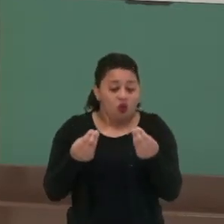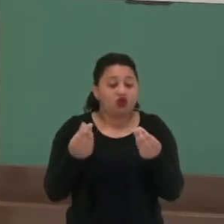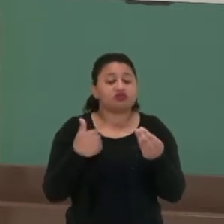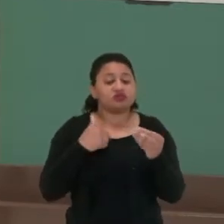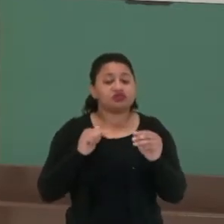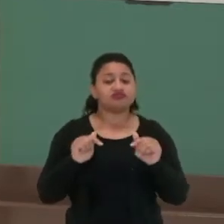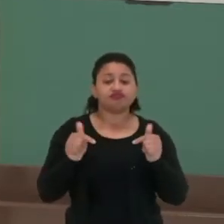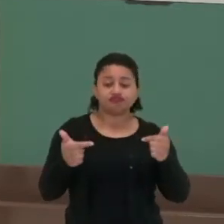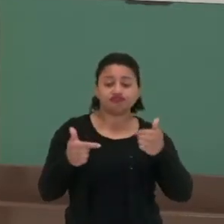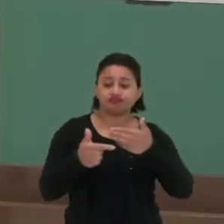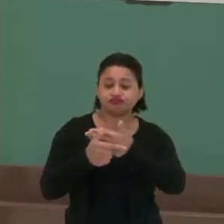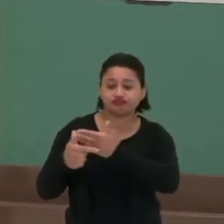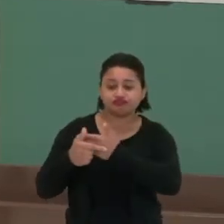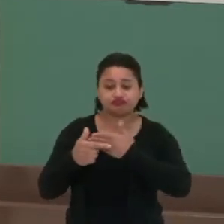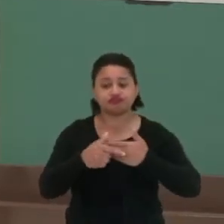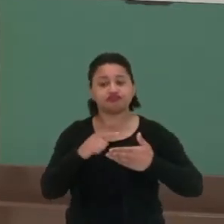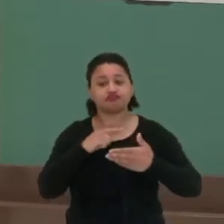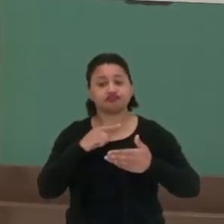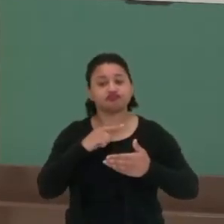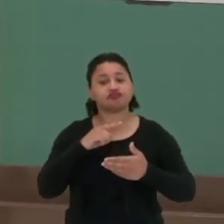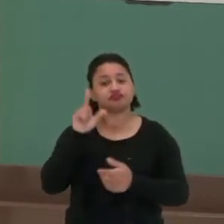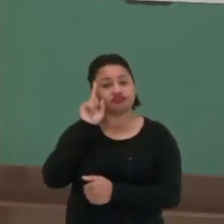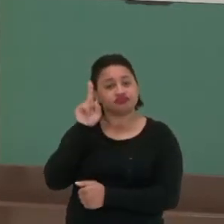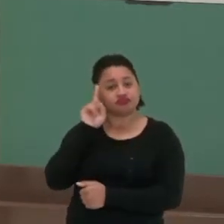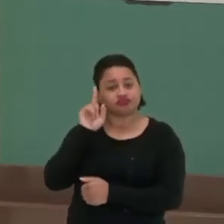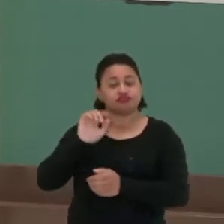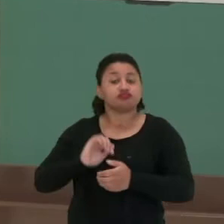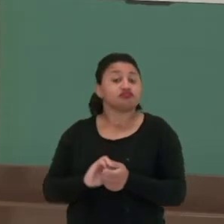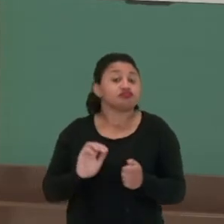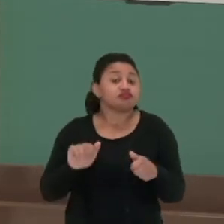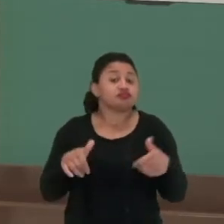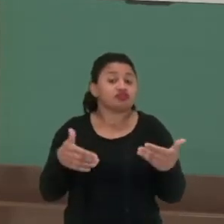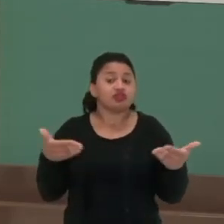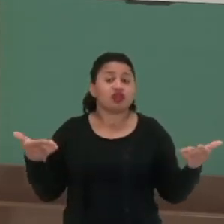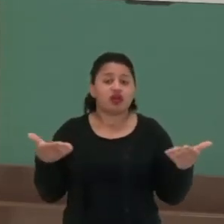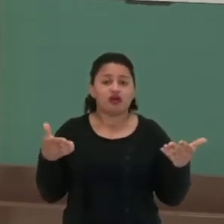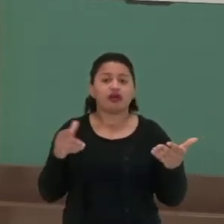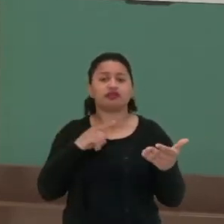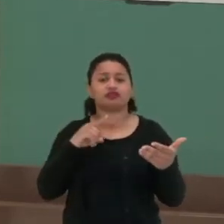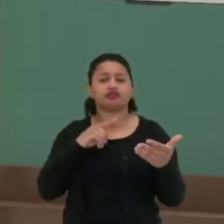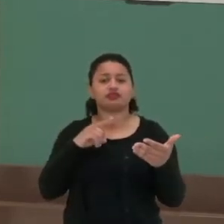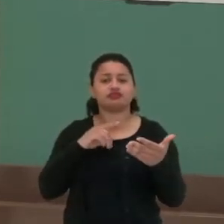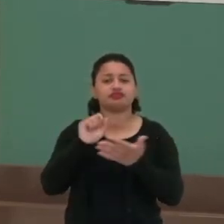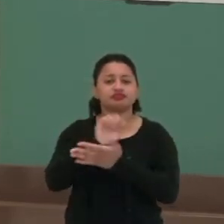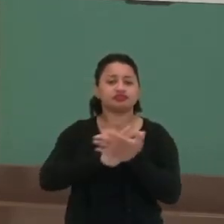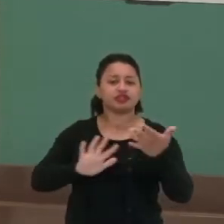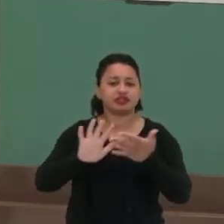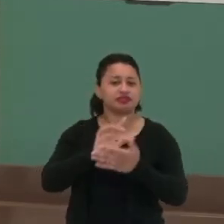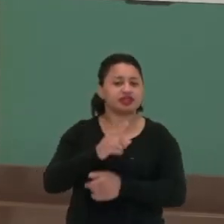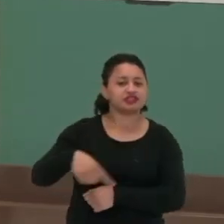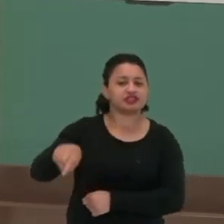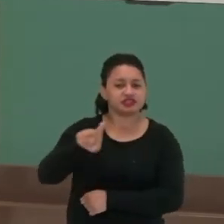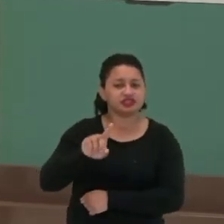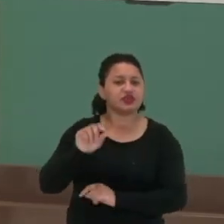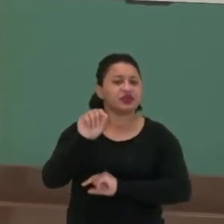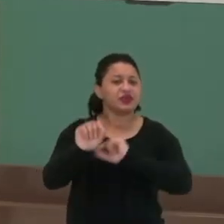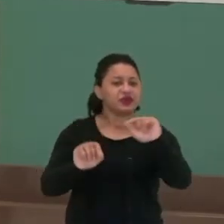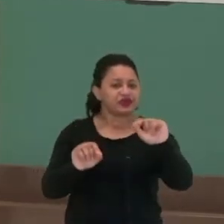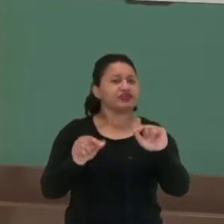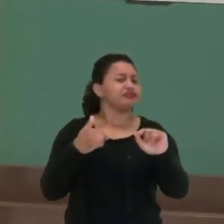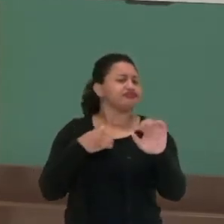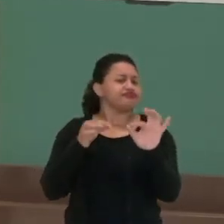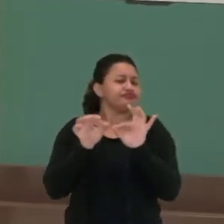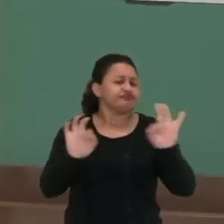essas funções no nosso cotidiano. E a partir disso, eu trago para vocês uma imagem de algo bem simples